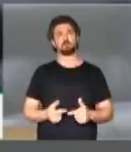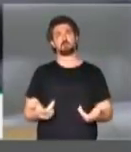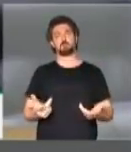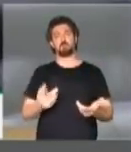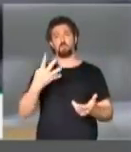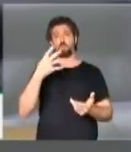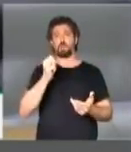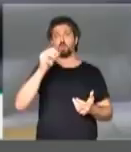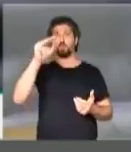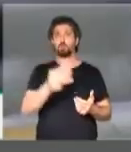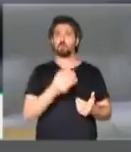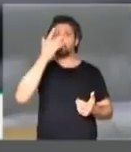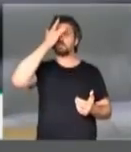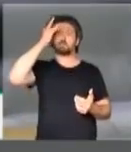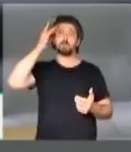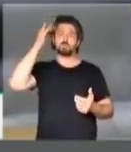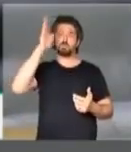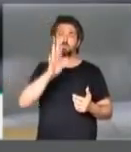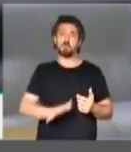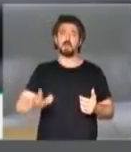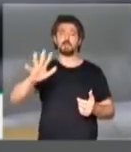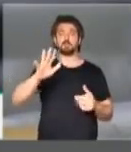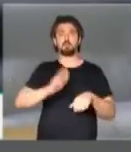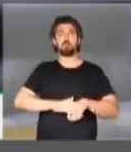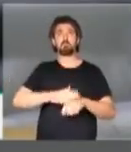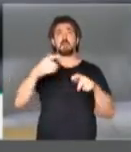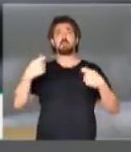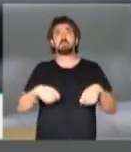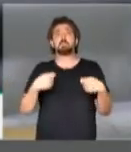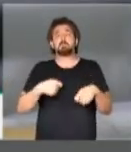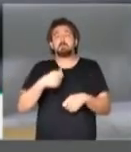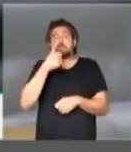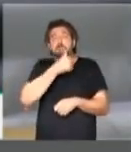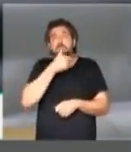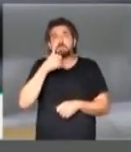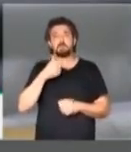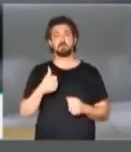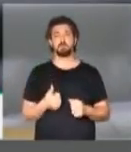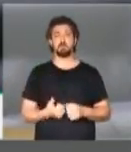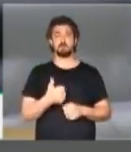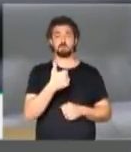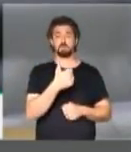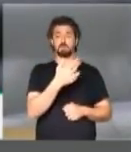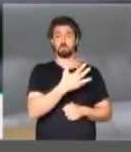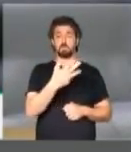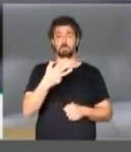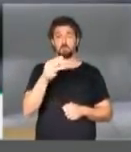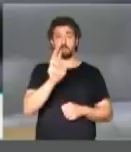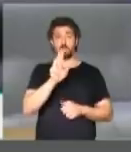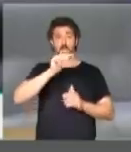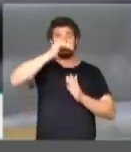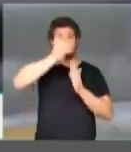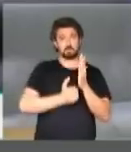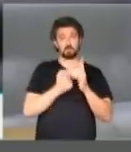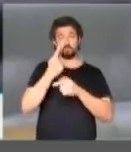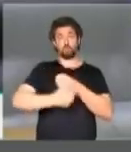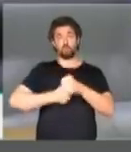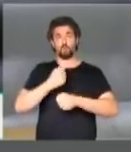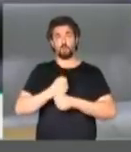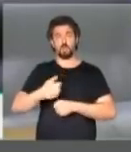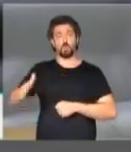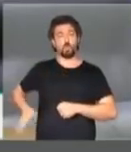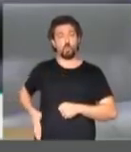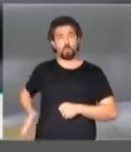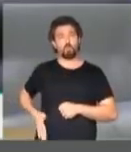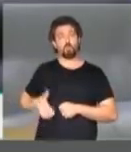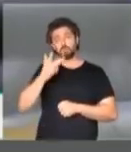deputadas, 48 milhões de brasileiros, os que mais precisam. São R$ 143 a menos por ano no